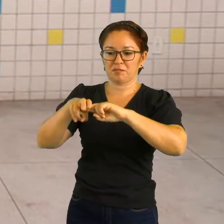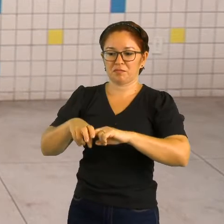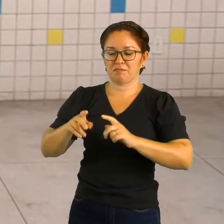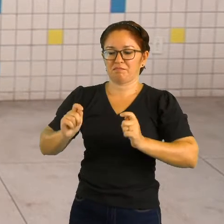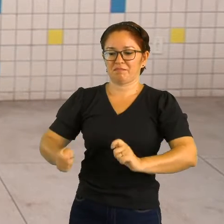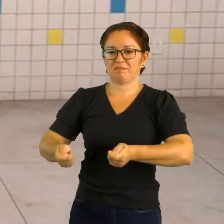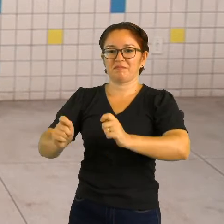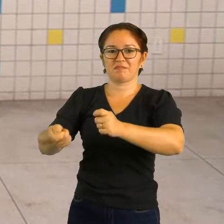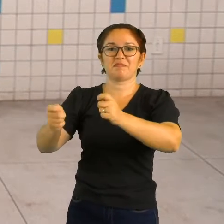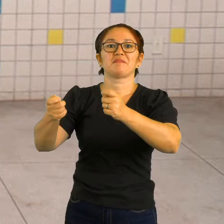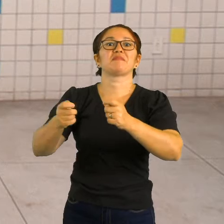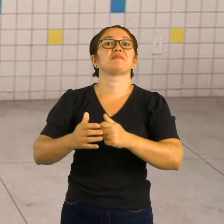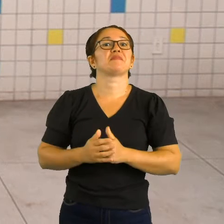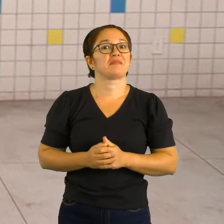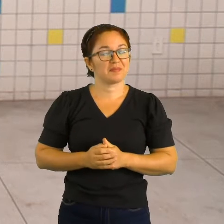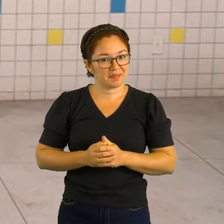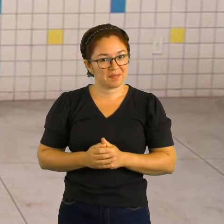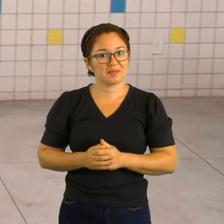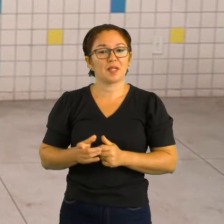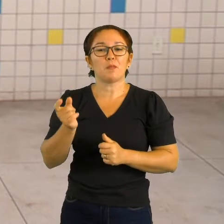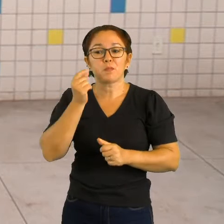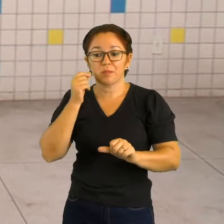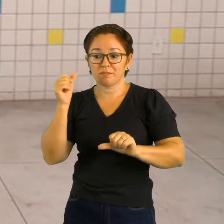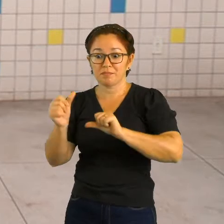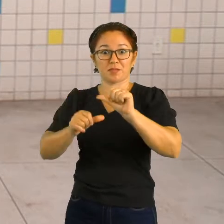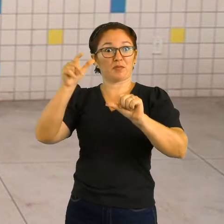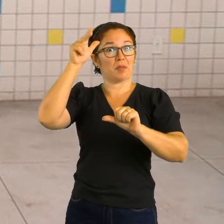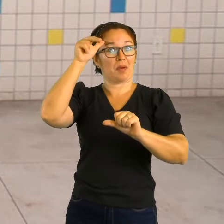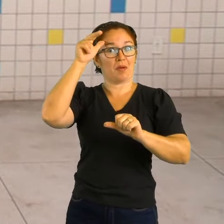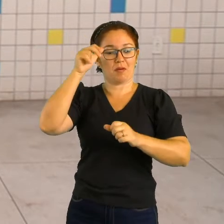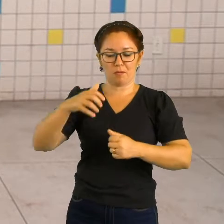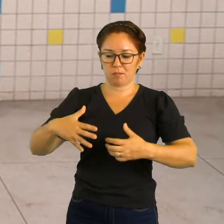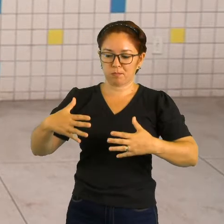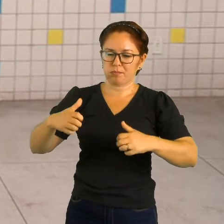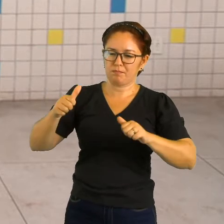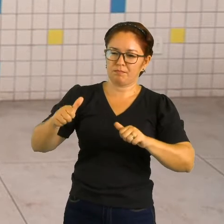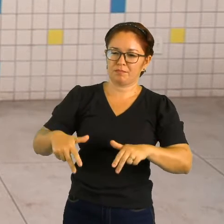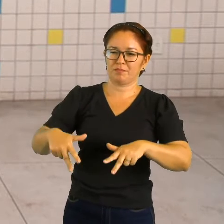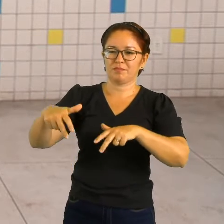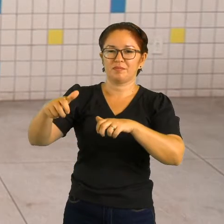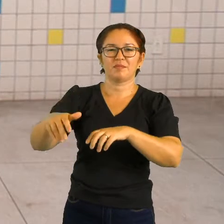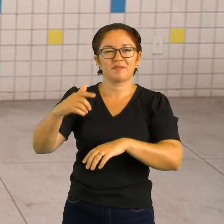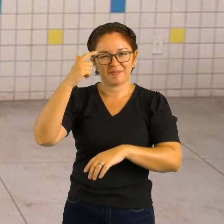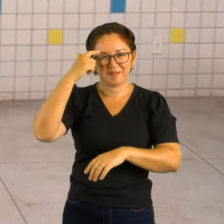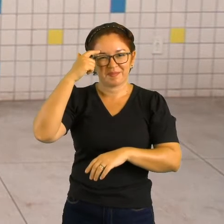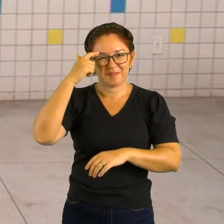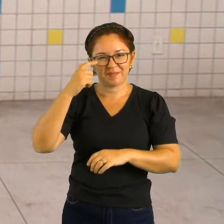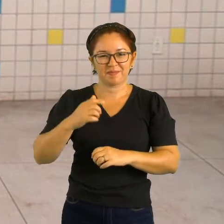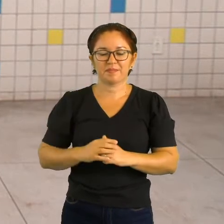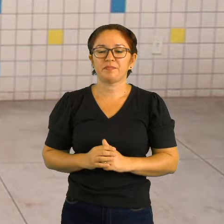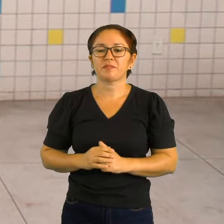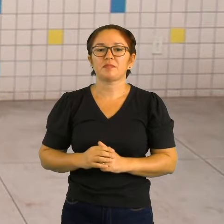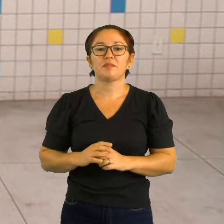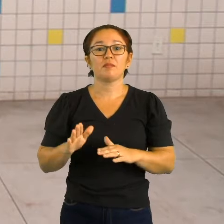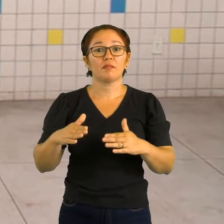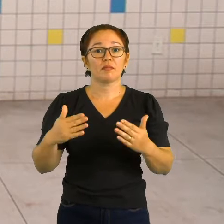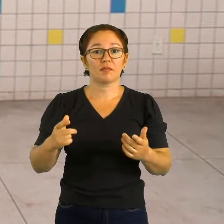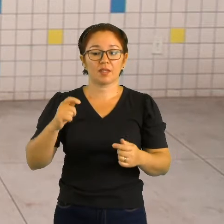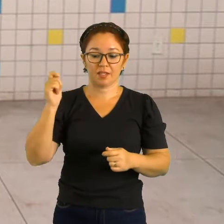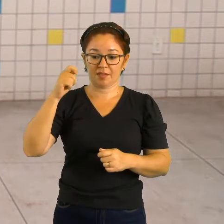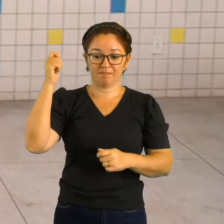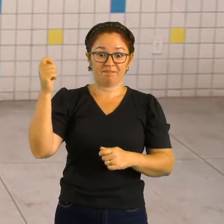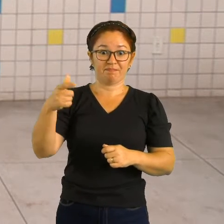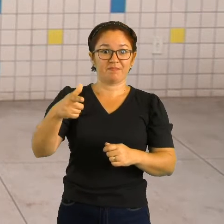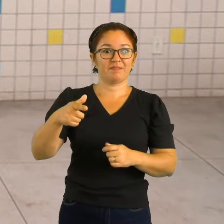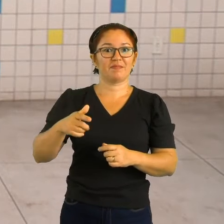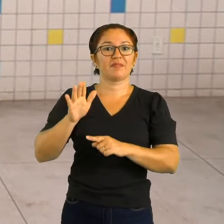carruagem. Então veio o doador, que é a fada madrinha, que deu várias coisas bacanas